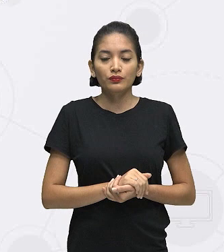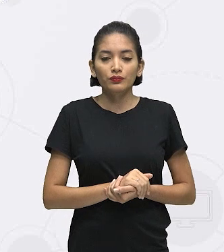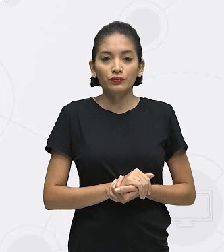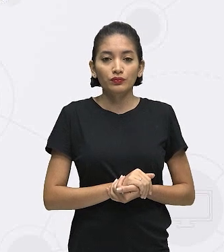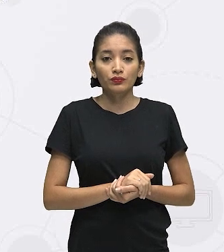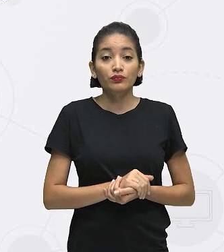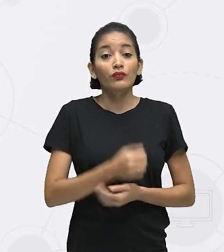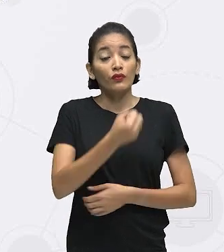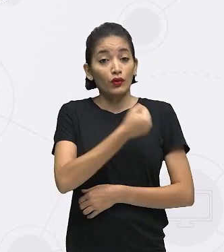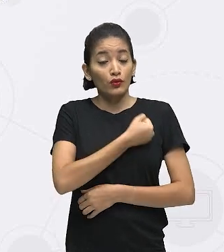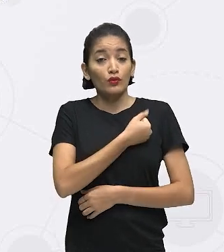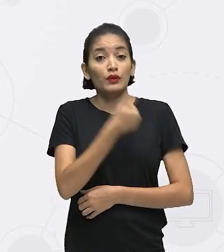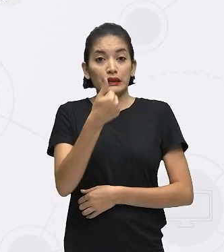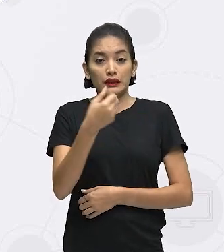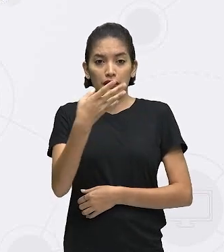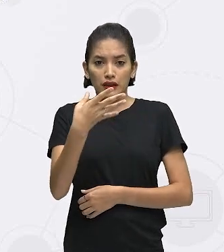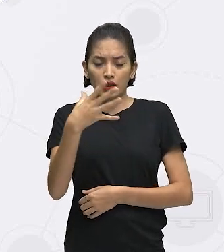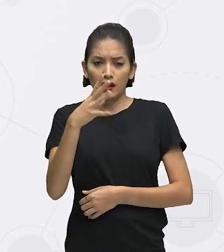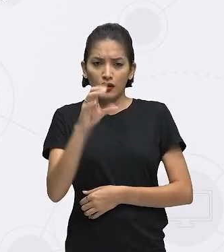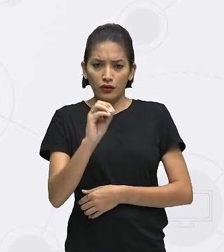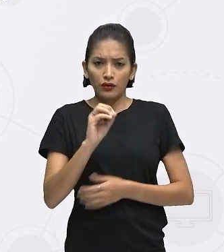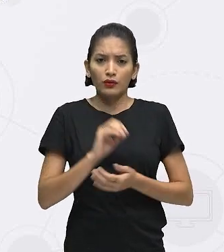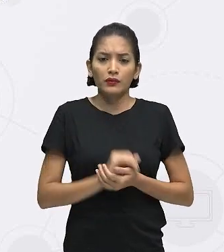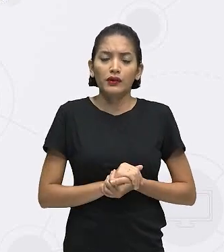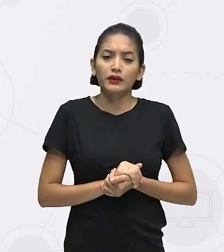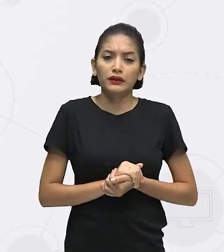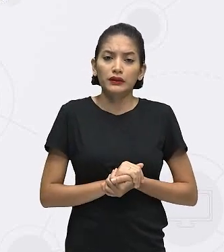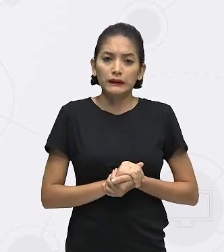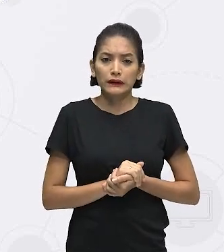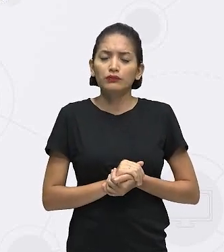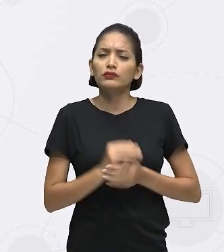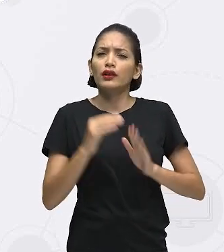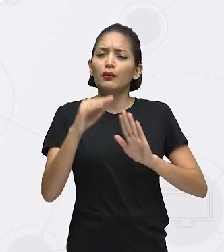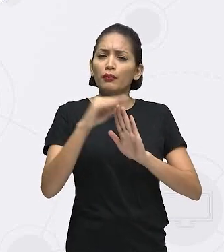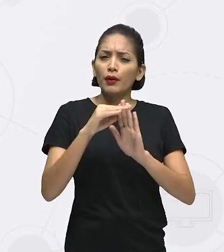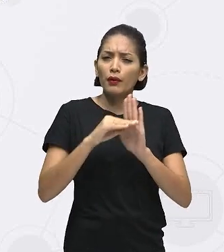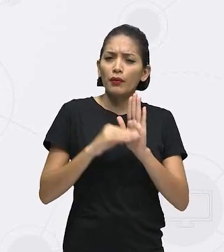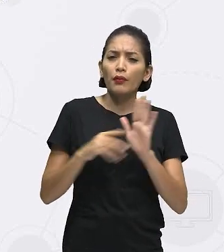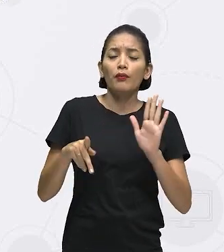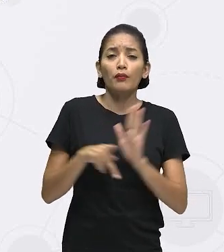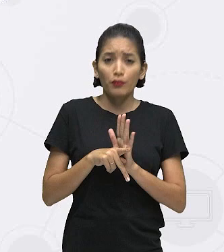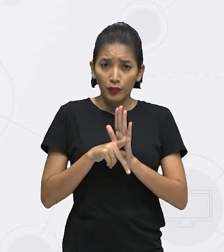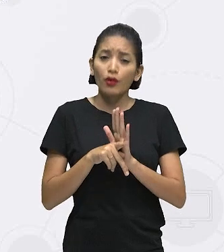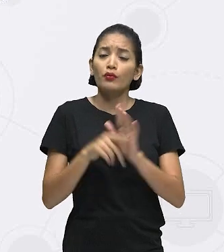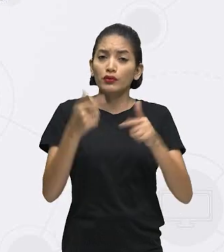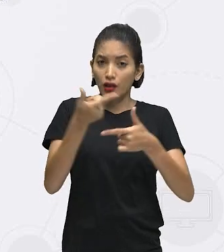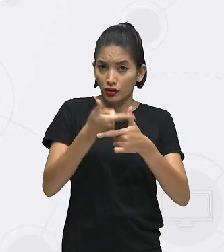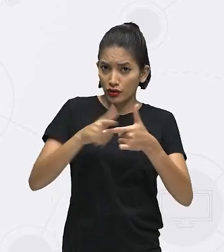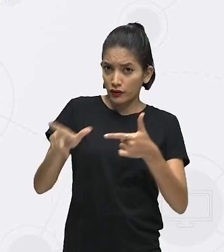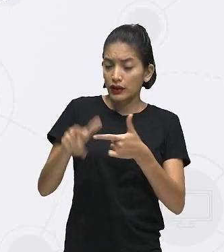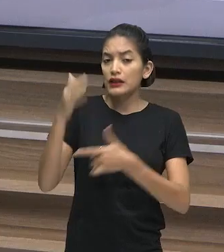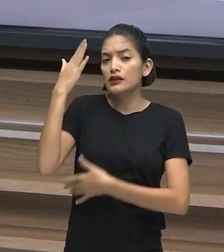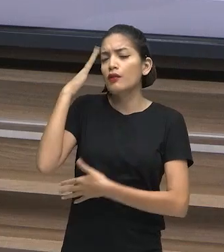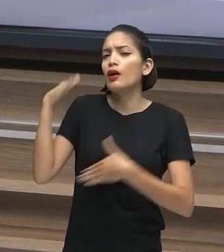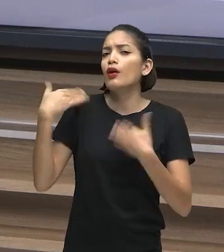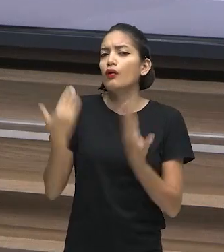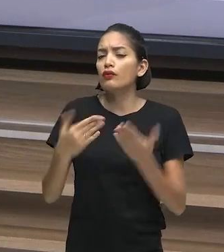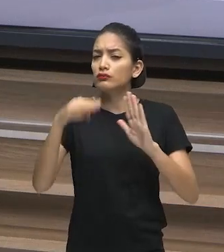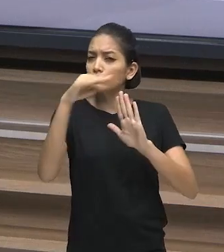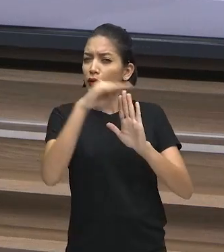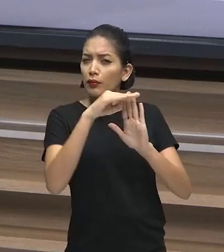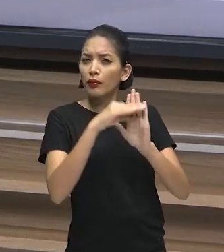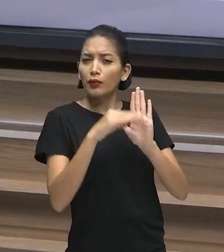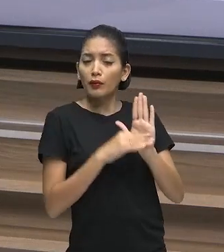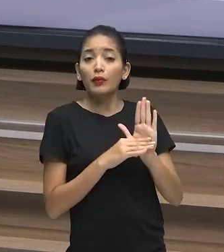Aula 140, critérios de divisibilidade. Então a gente vai aí aprender os critérios de divisibilidade